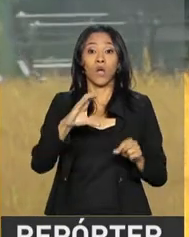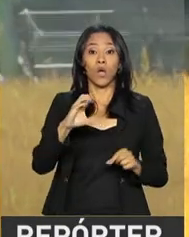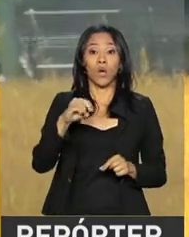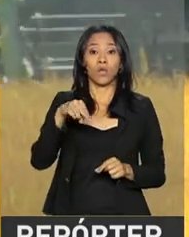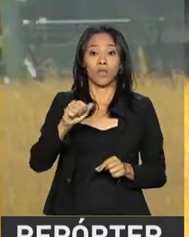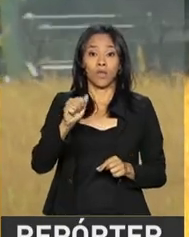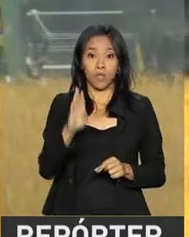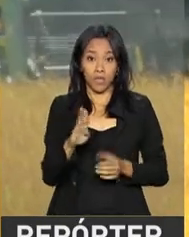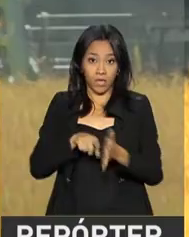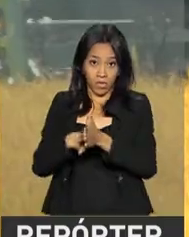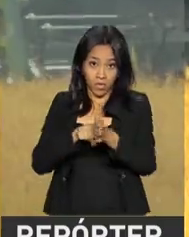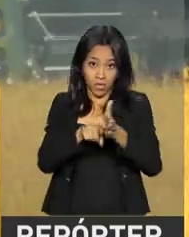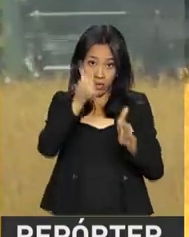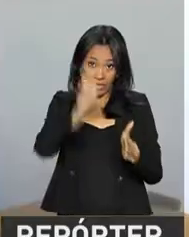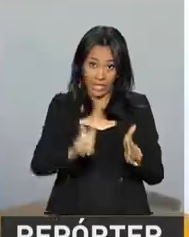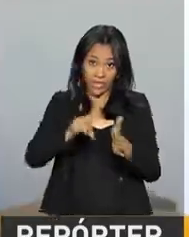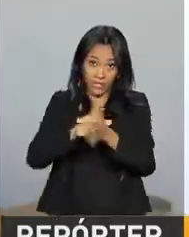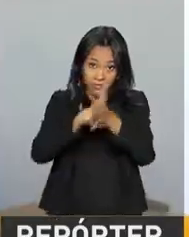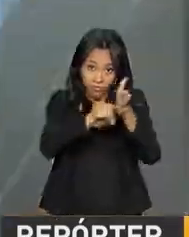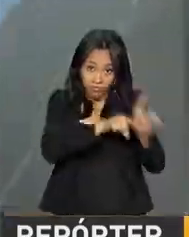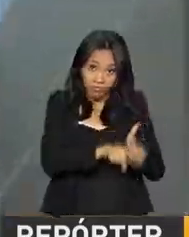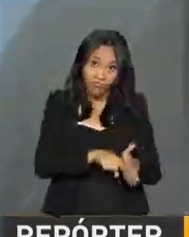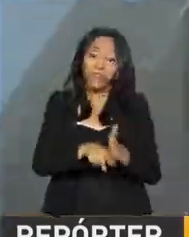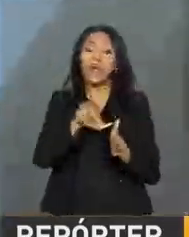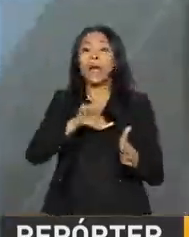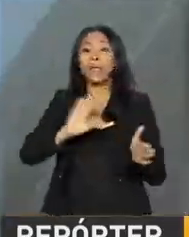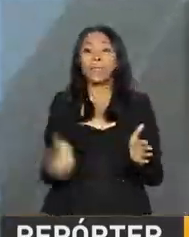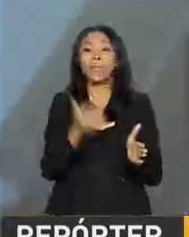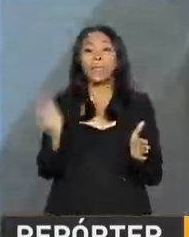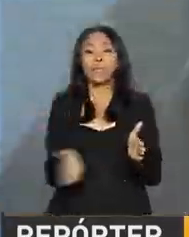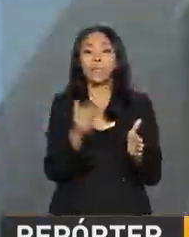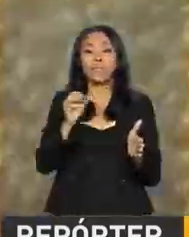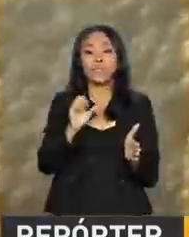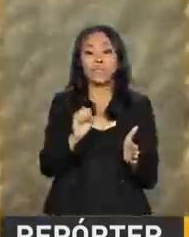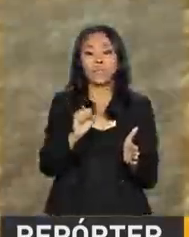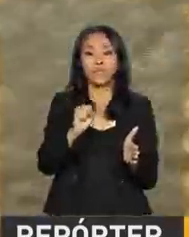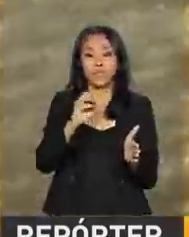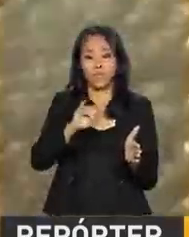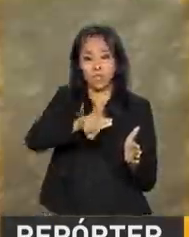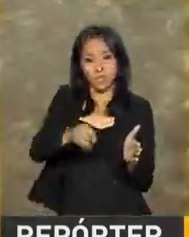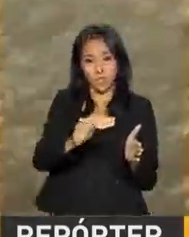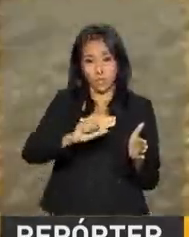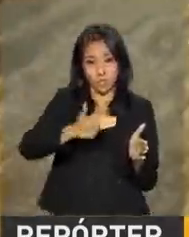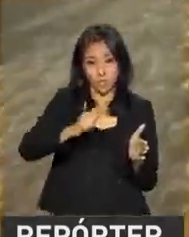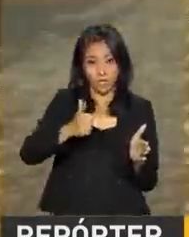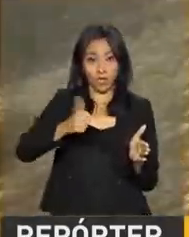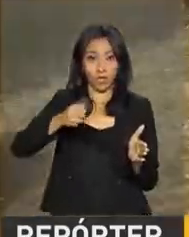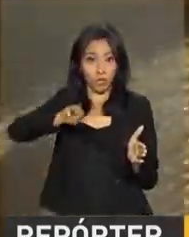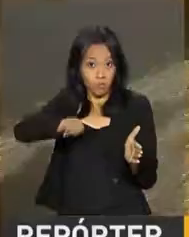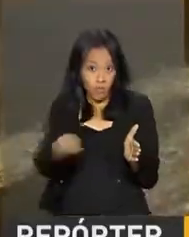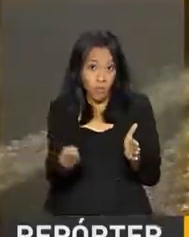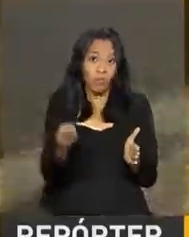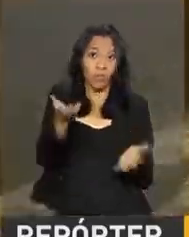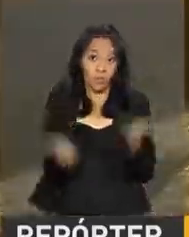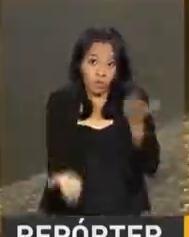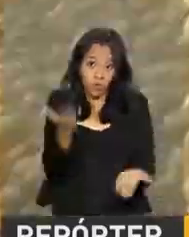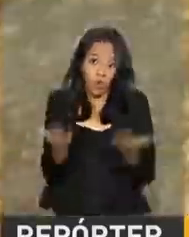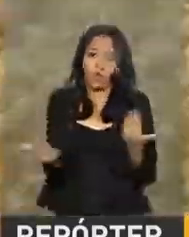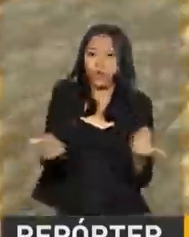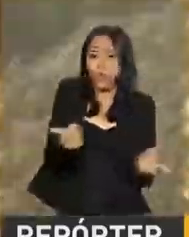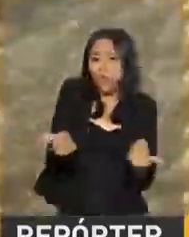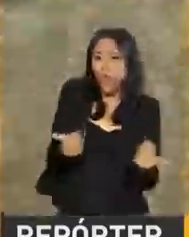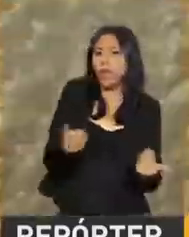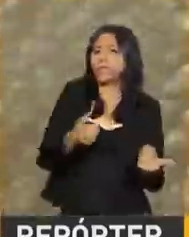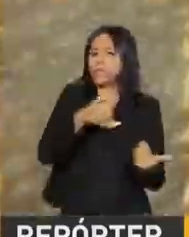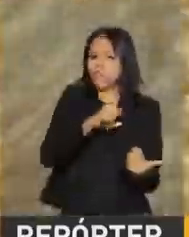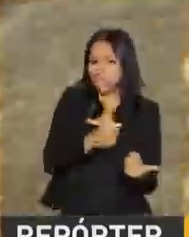elevou a previsão de produção da soja para mais de 111 milhões de toneladas comparado com a 110 milhões de